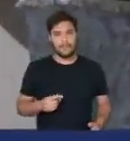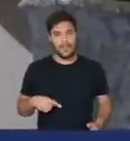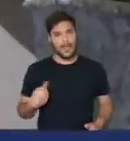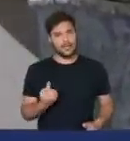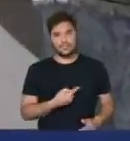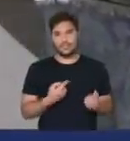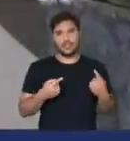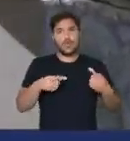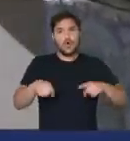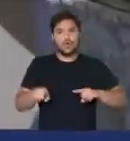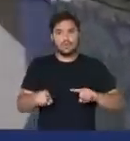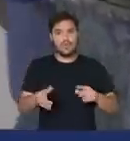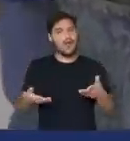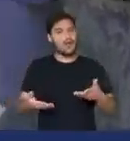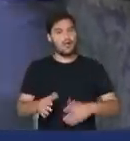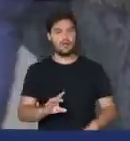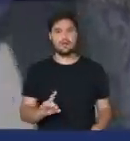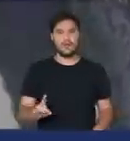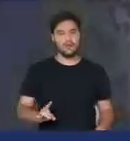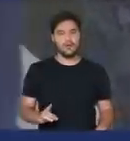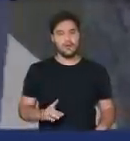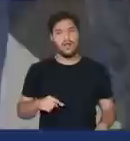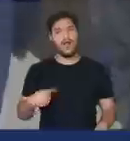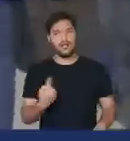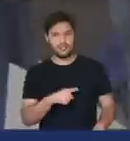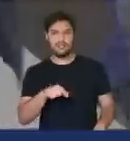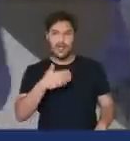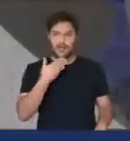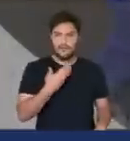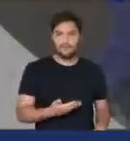ser incoerentes nesse momento. Estamos